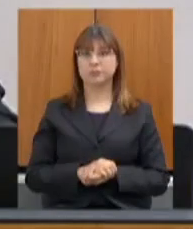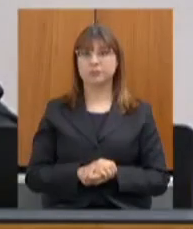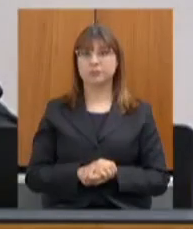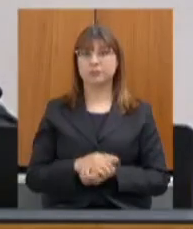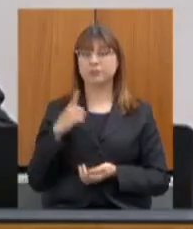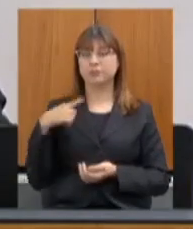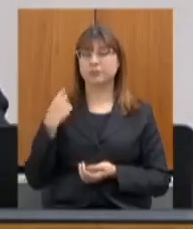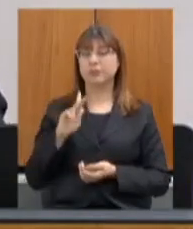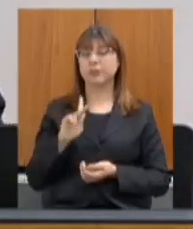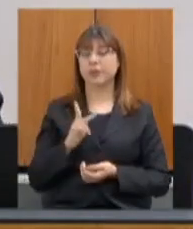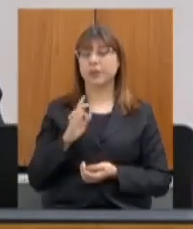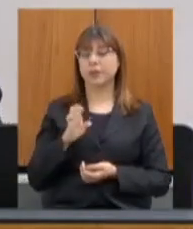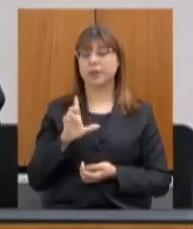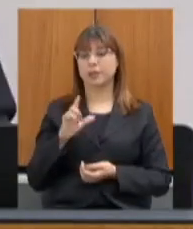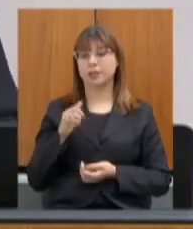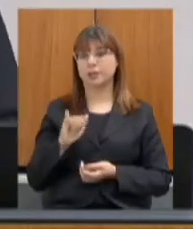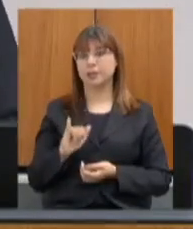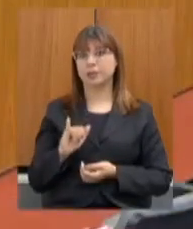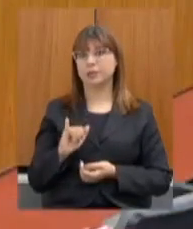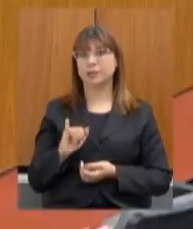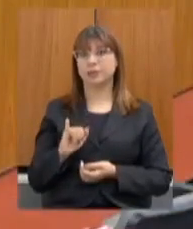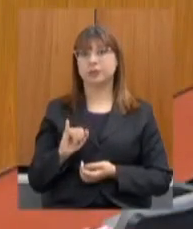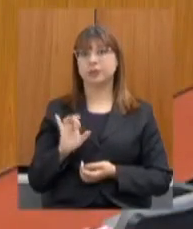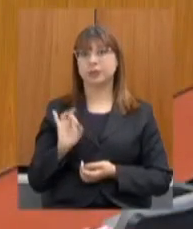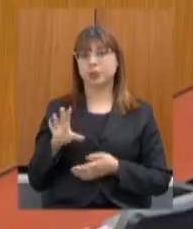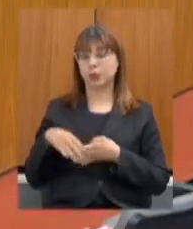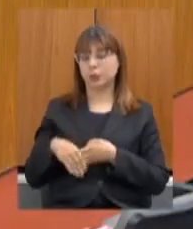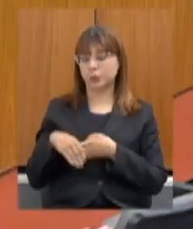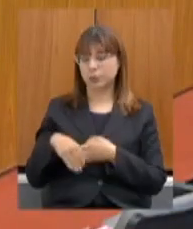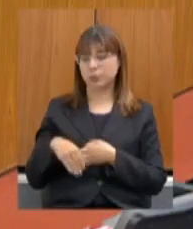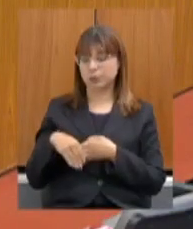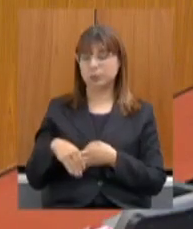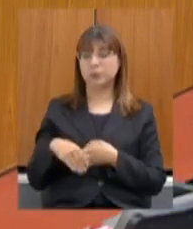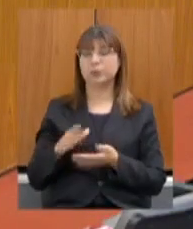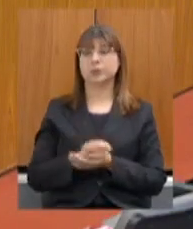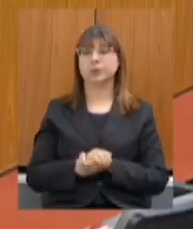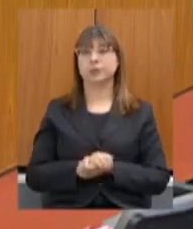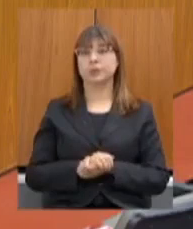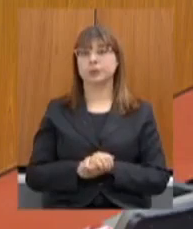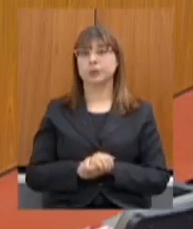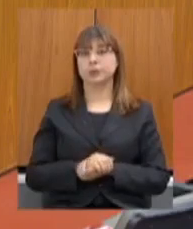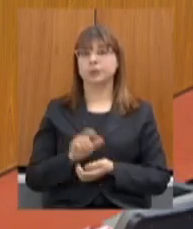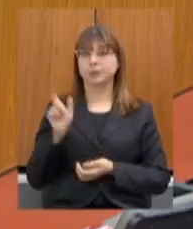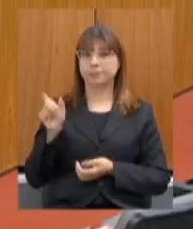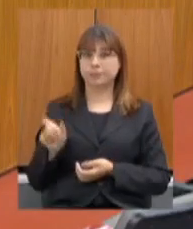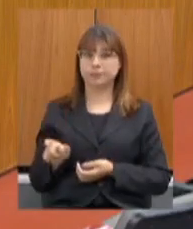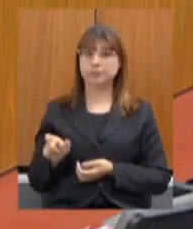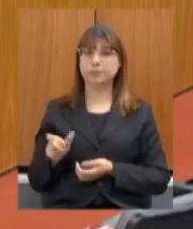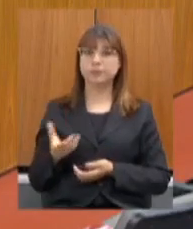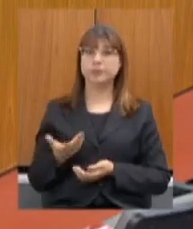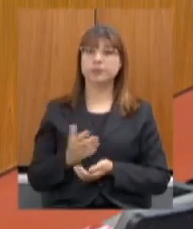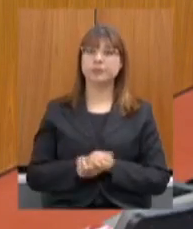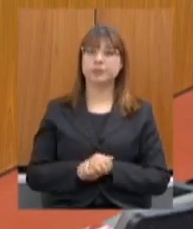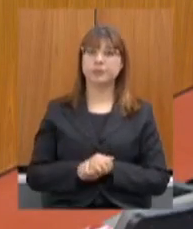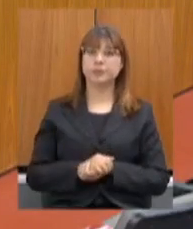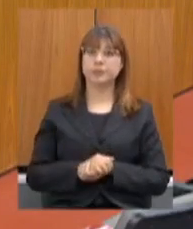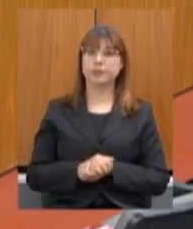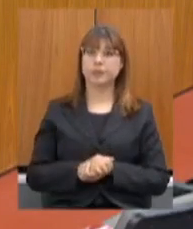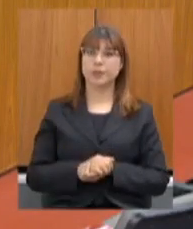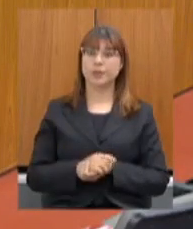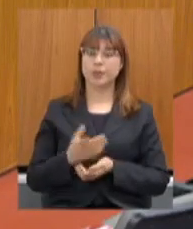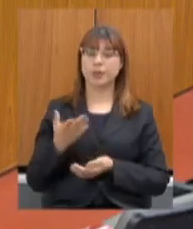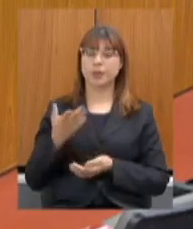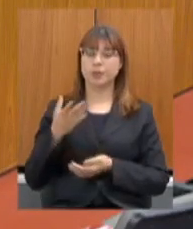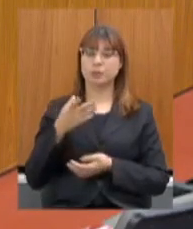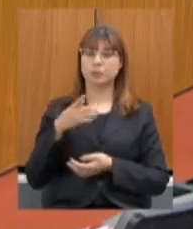Deputado Elita Arquínio, gostaria apenas de cumprimentá-lo. O senhor, como decano da Casa, um dos parlamentares mais